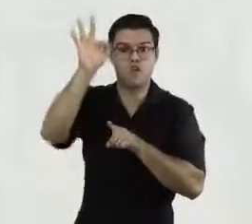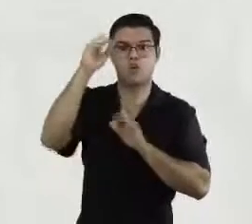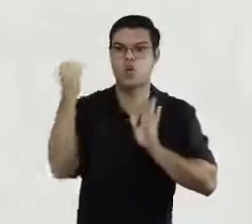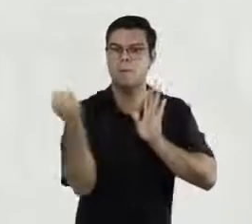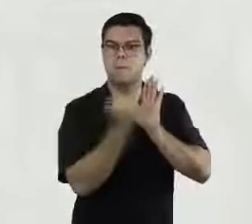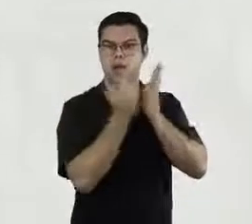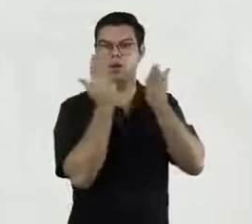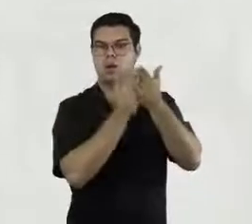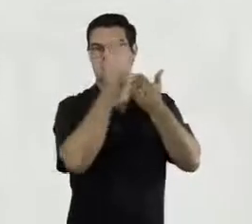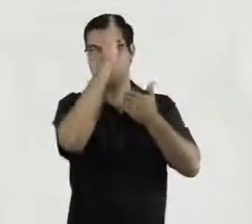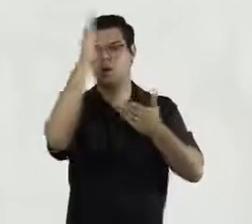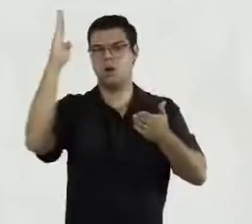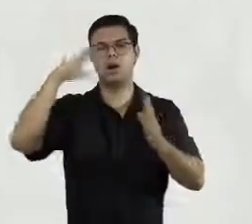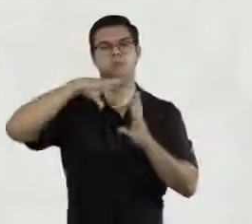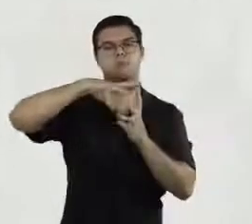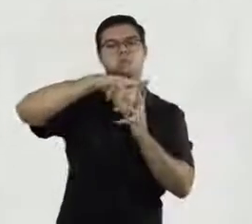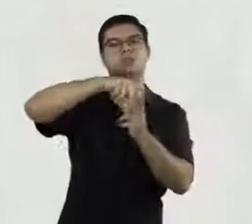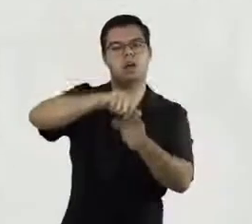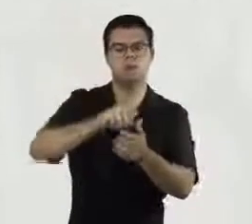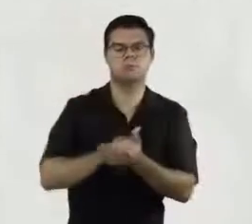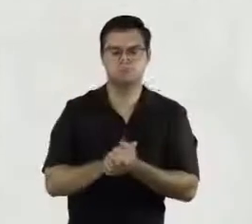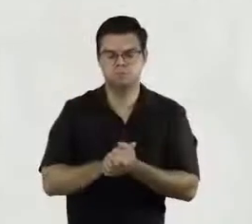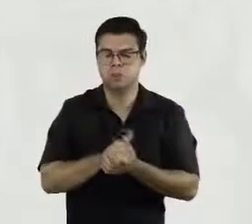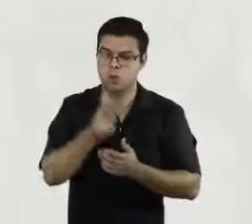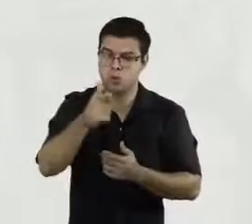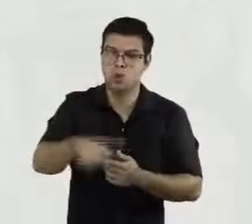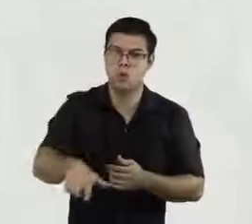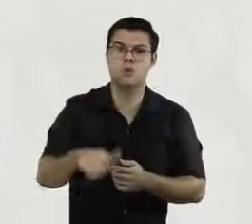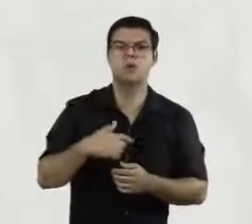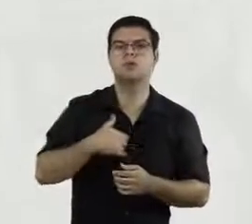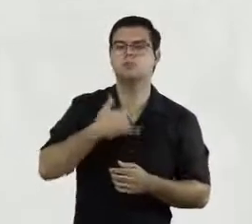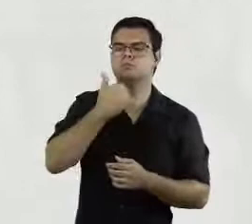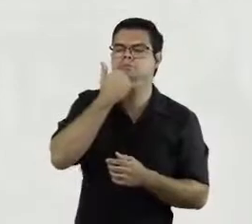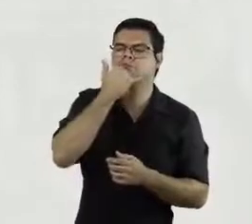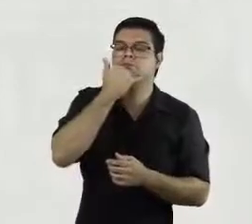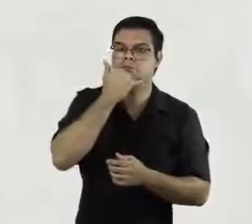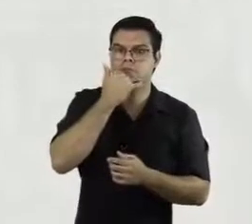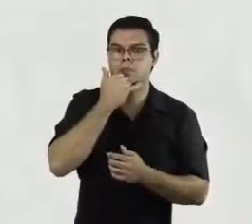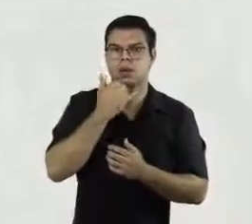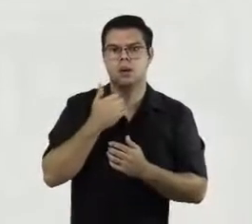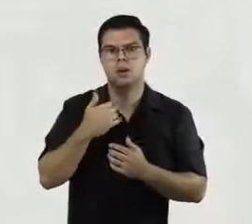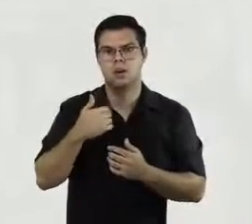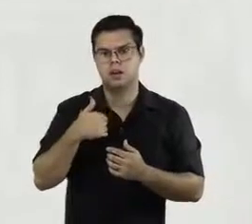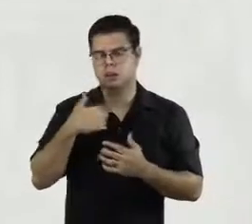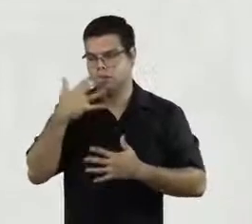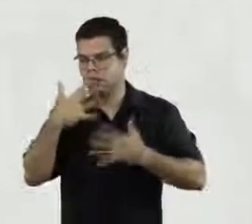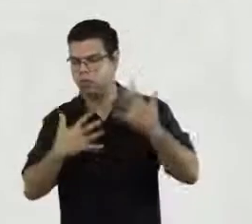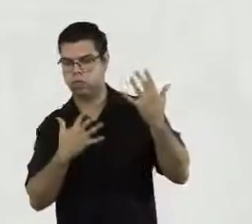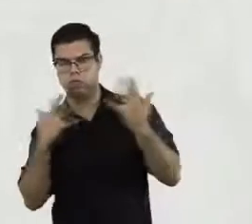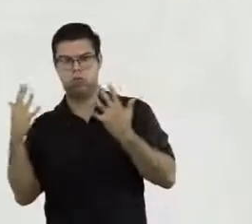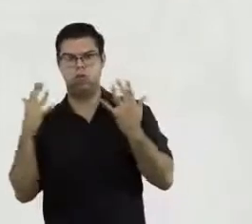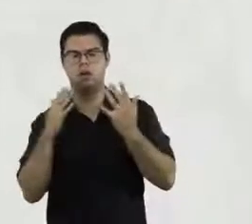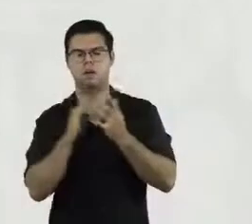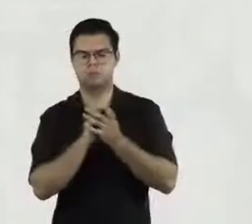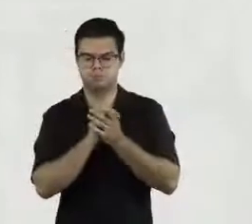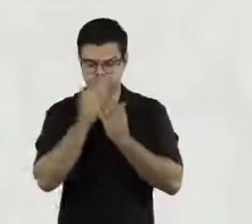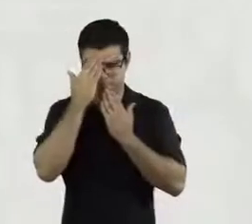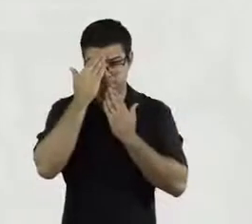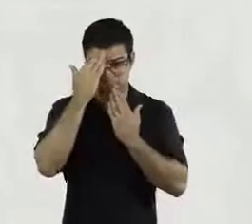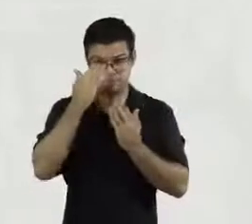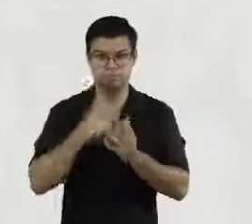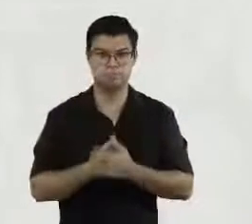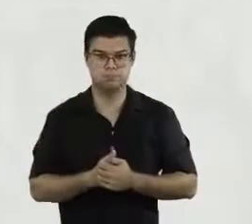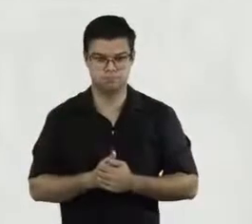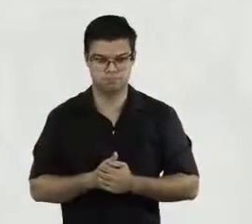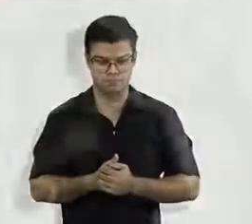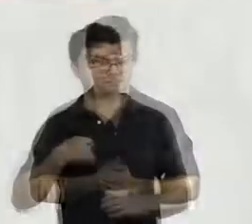bibliográfico mundial. E peço desculpas pela rapidez, pela minha confusão. Muito obrigado.